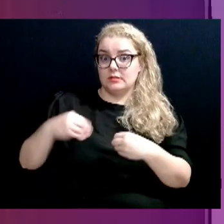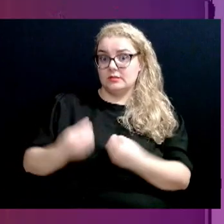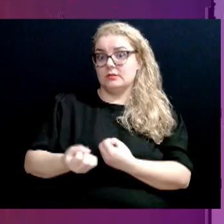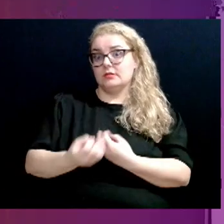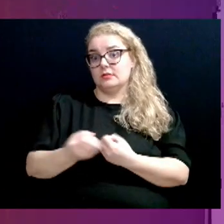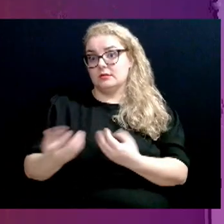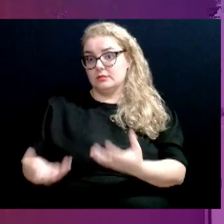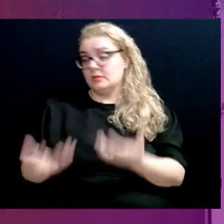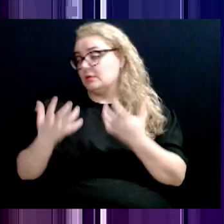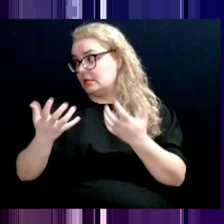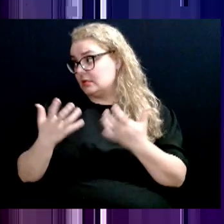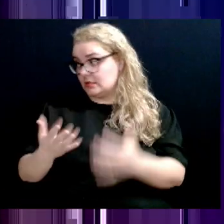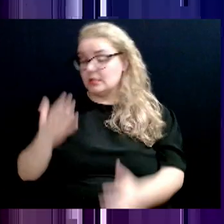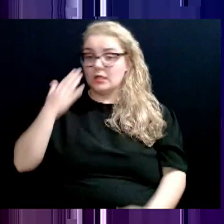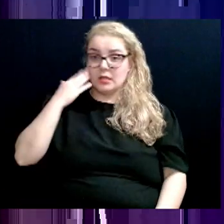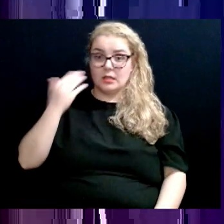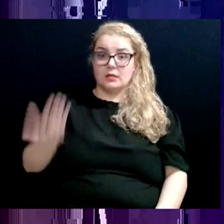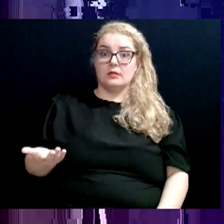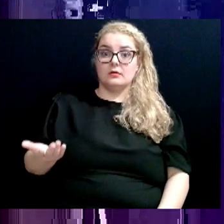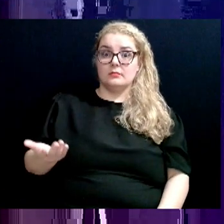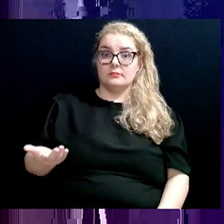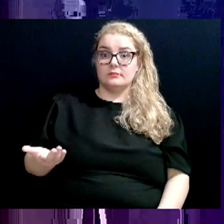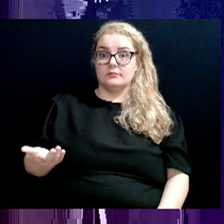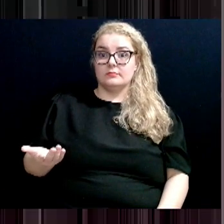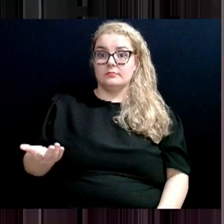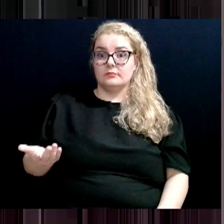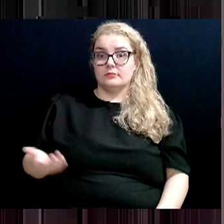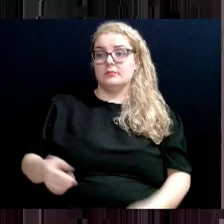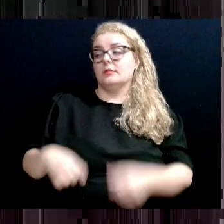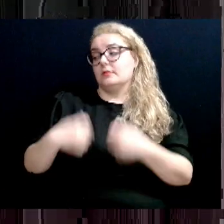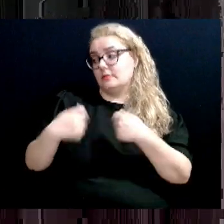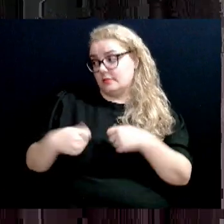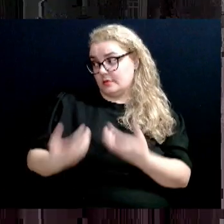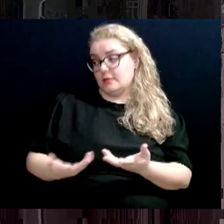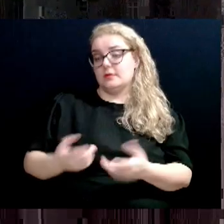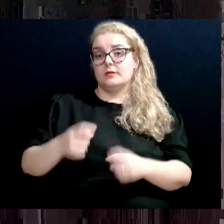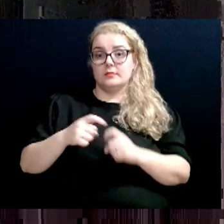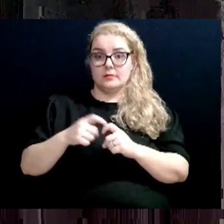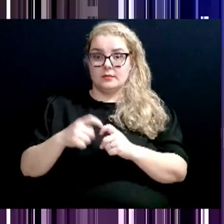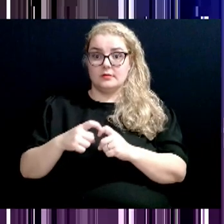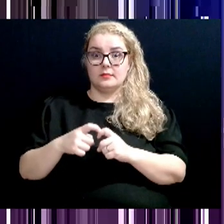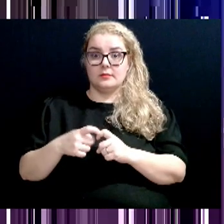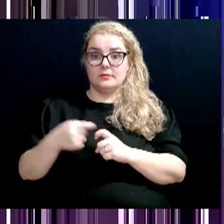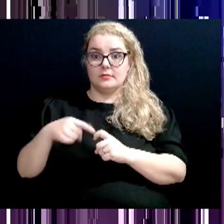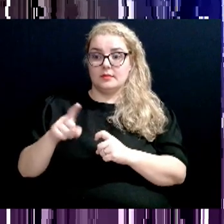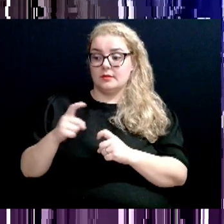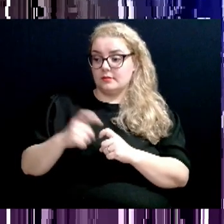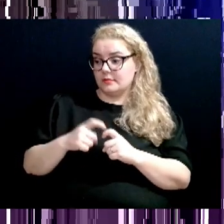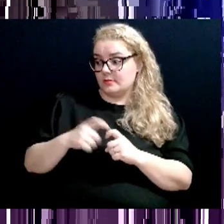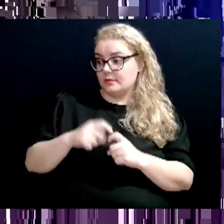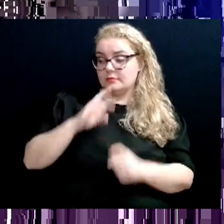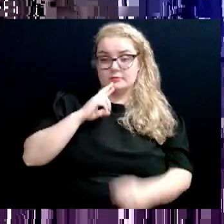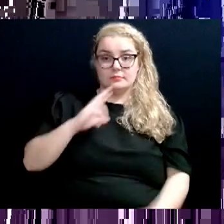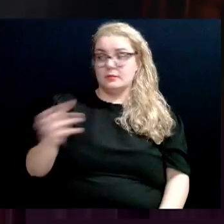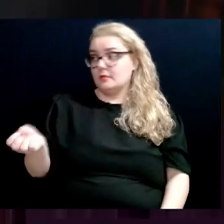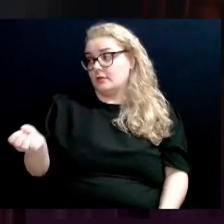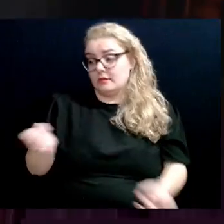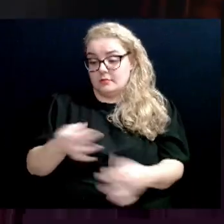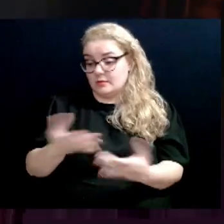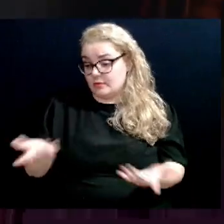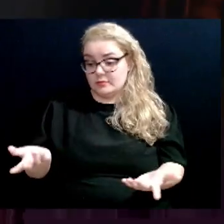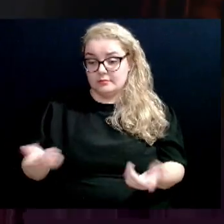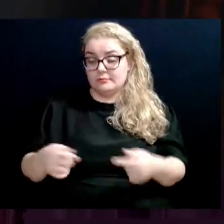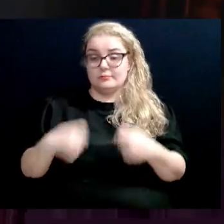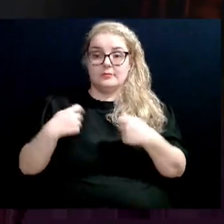saber, e daí você vai precisar de um médico, só que você já vai no médico com a resposta, né? E a gente precisa se atentar